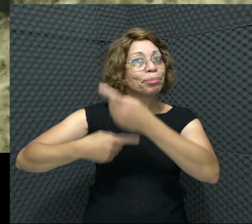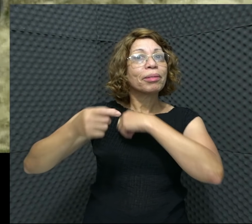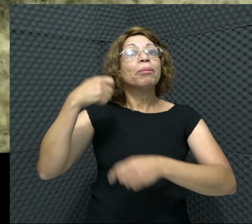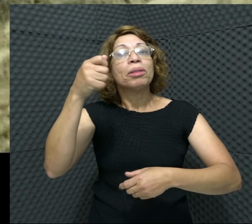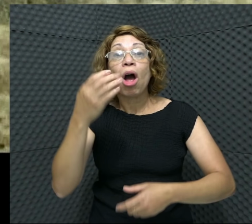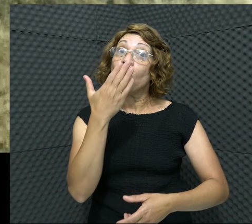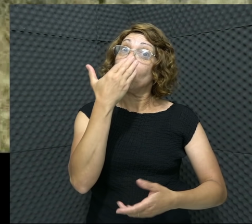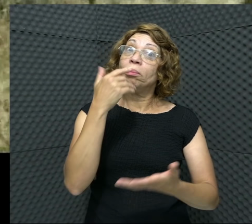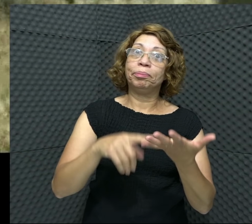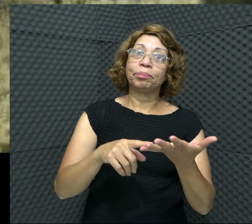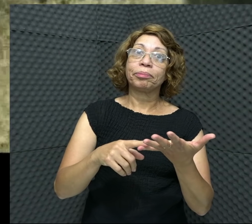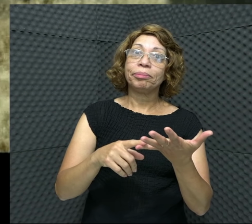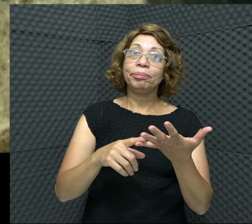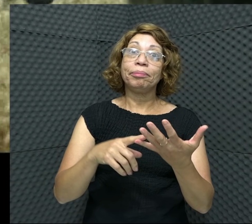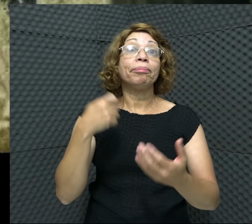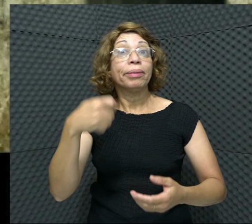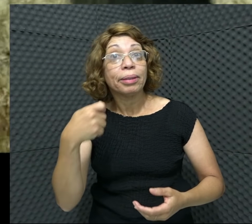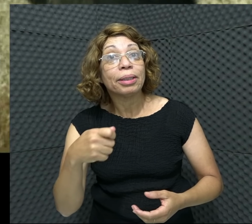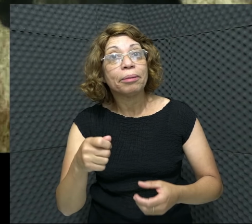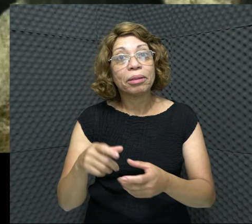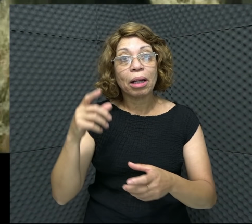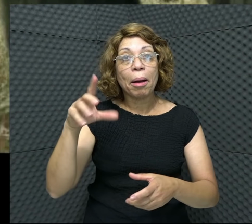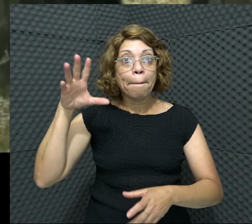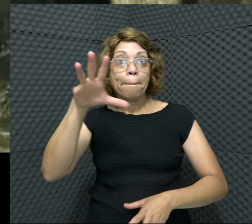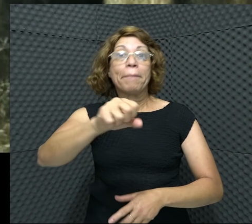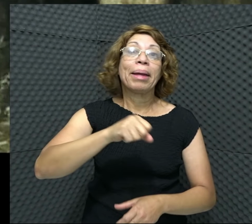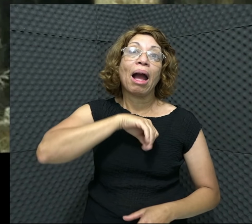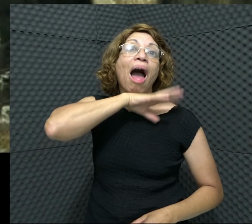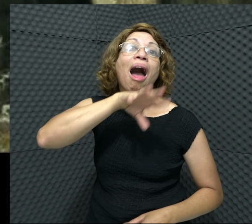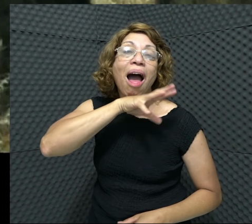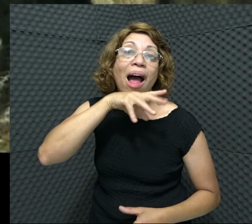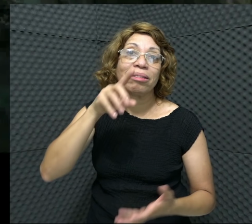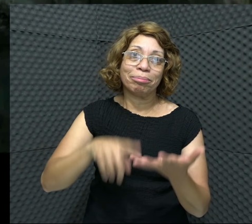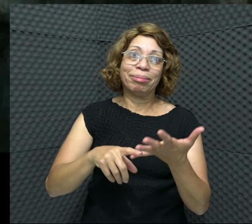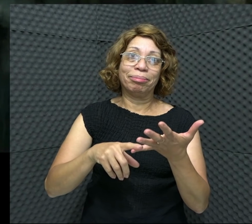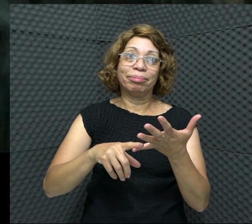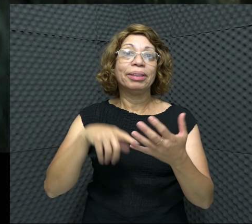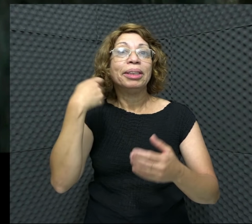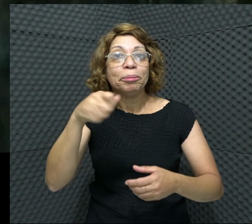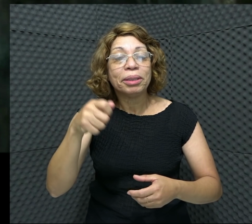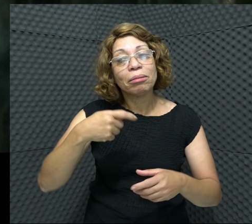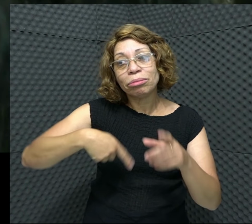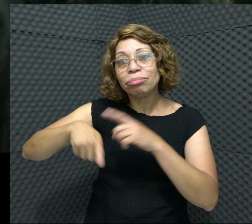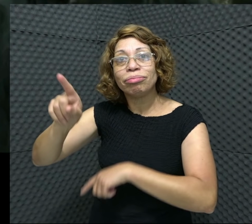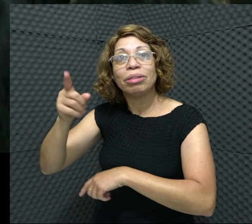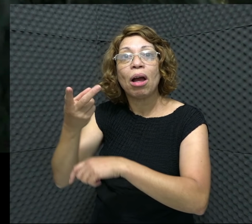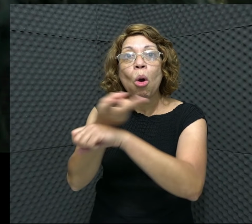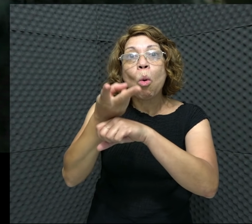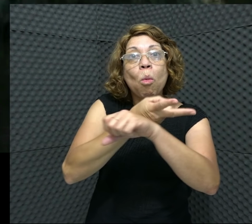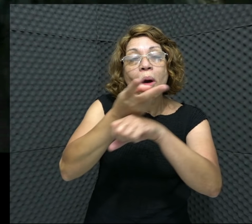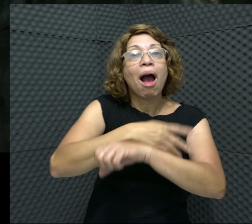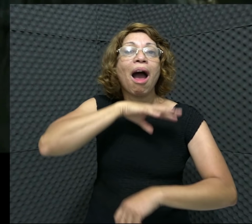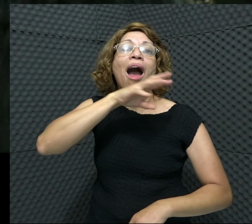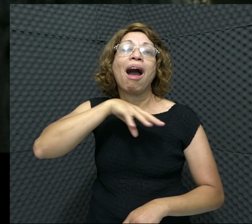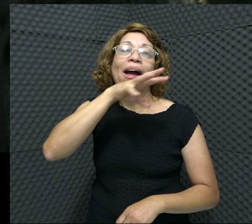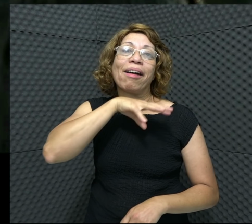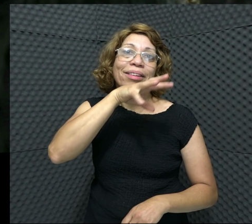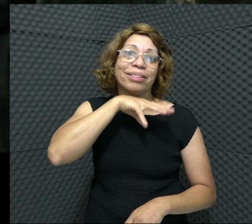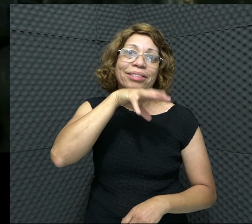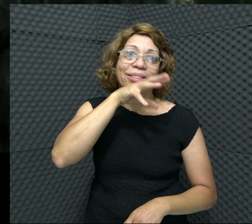Eles precisavam comer, e para comer, eles precisavam caçar, e para caçar, eles precisavam sair e ir atrás de